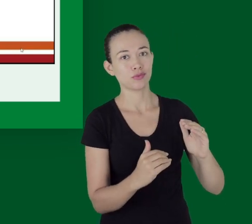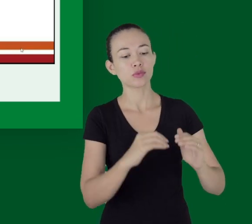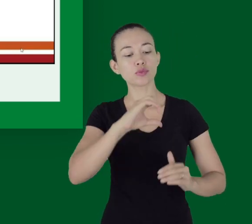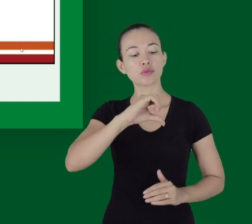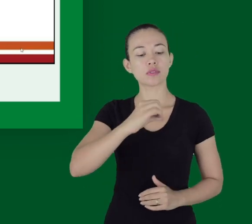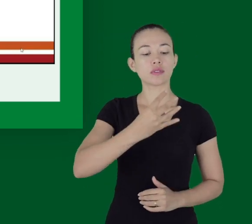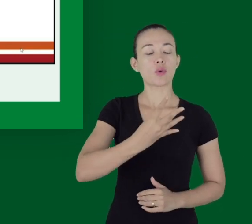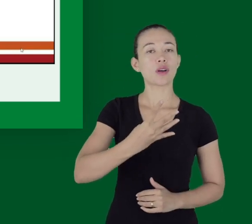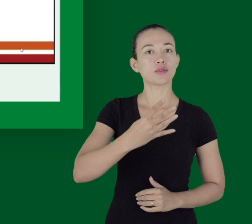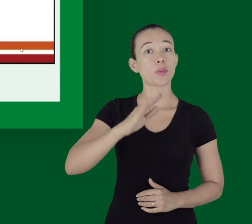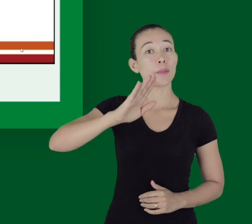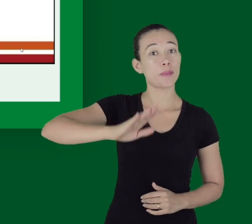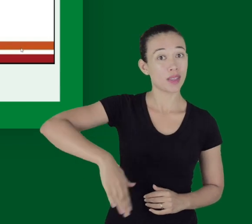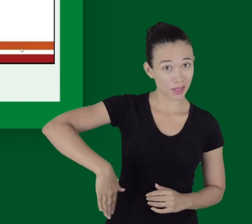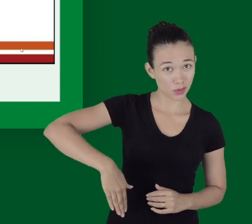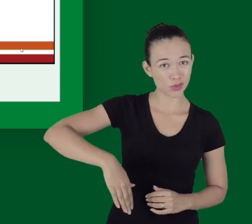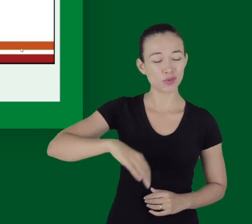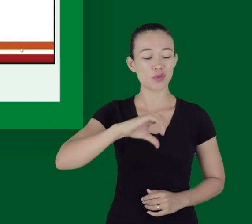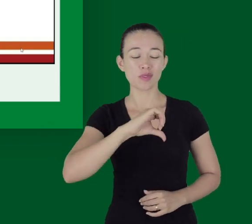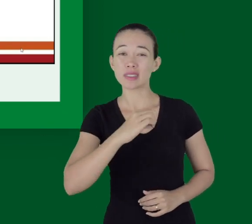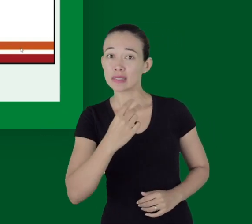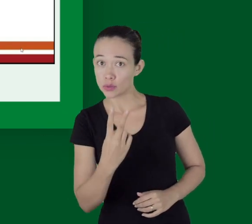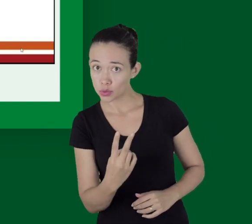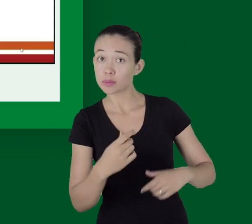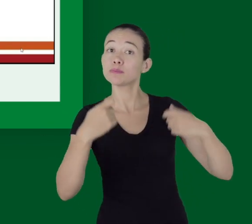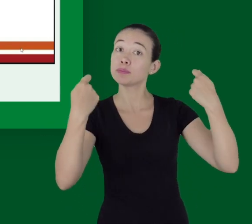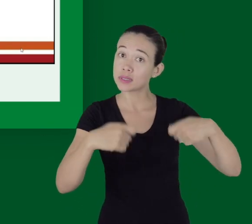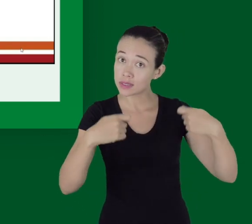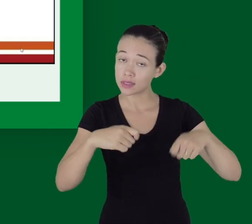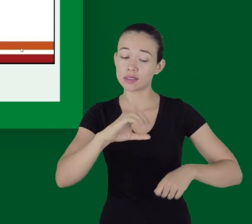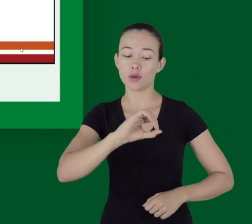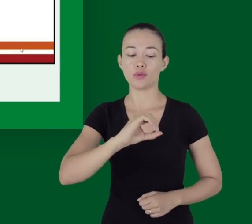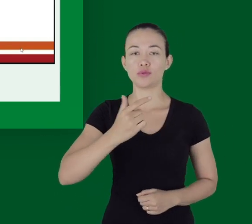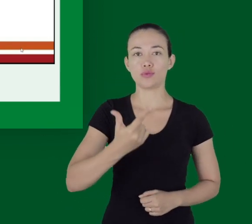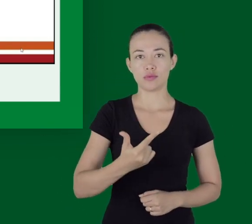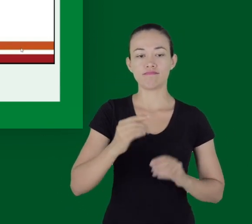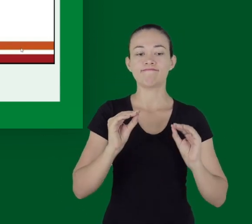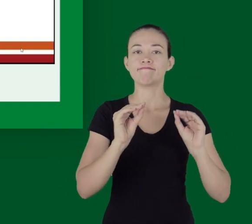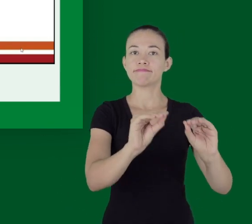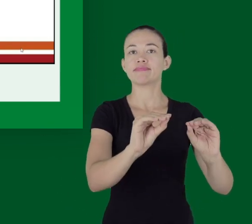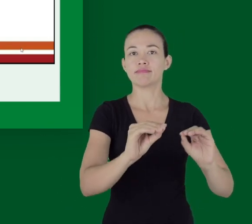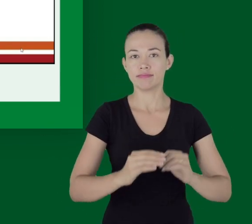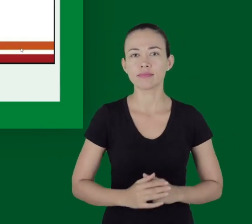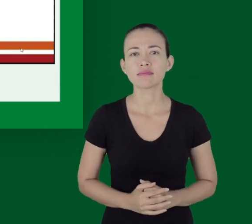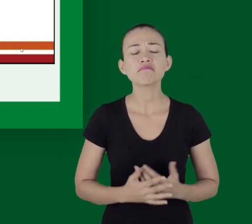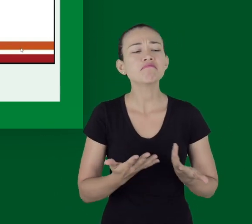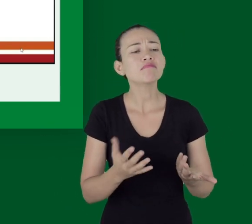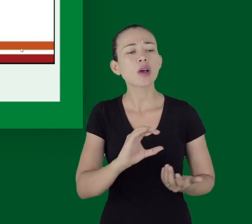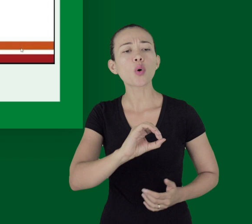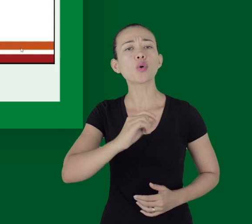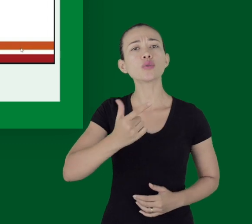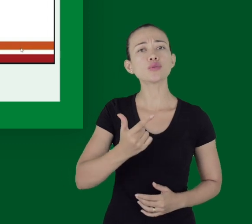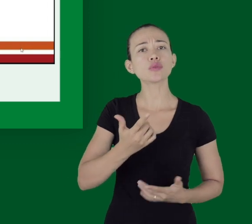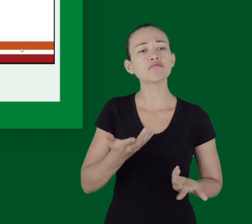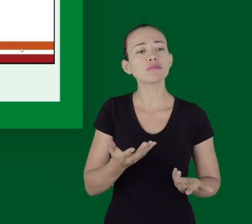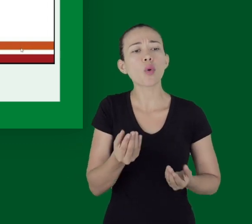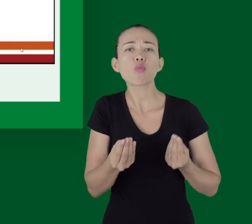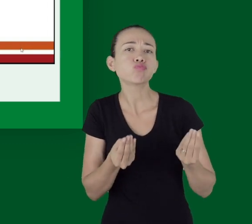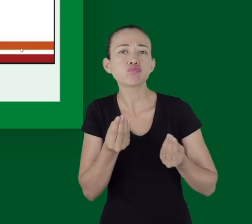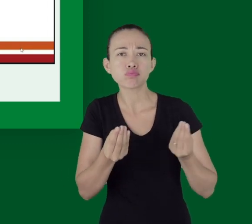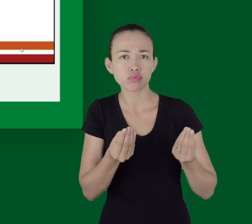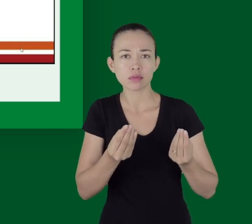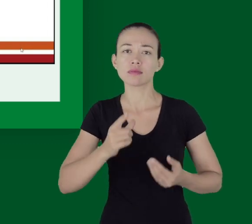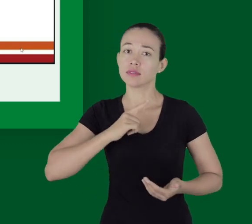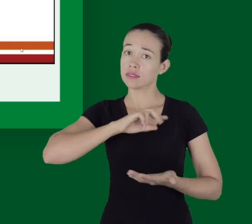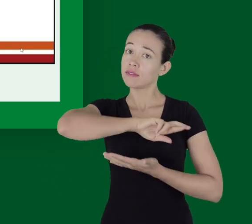saturação baixa, abaixo de 94, 92 principalmente, a gente coloca oxigênio. Existem várias